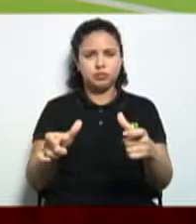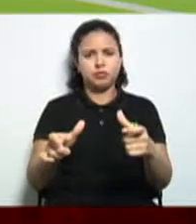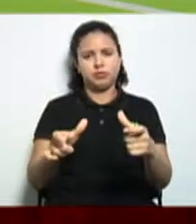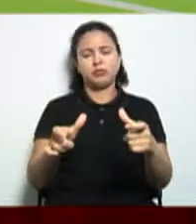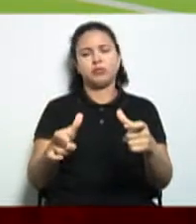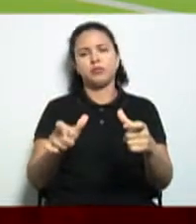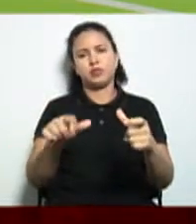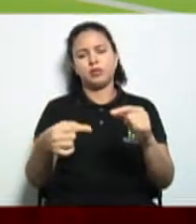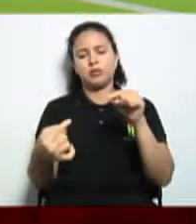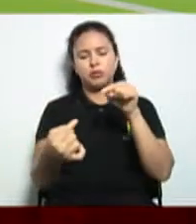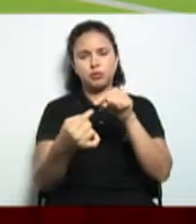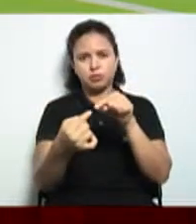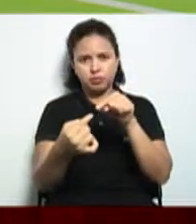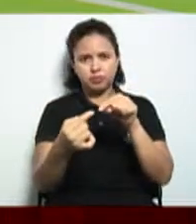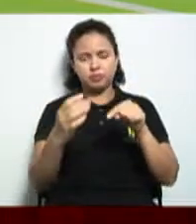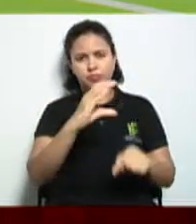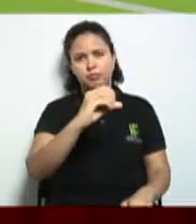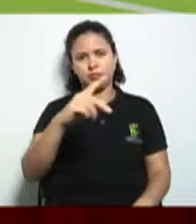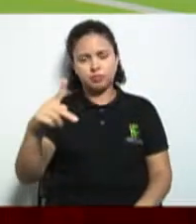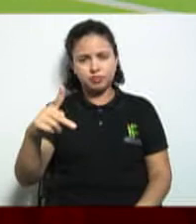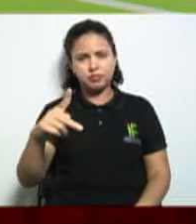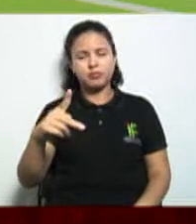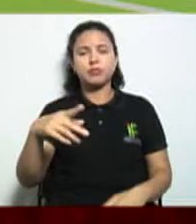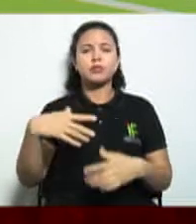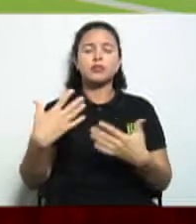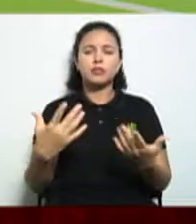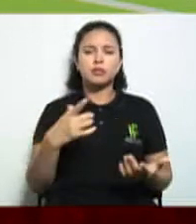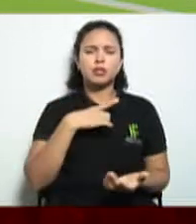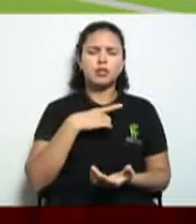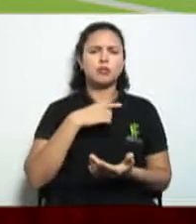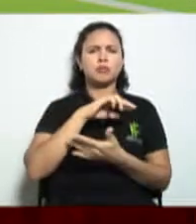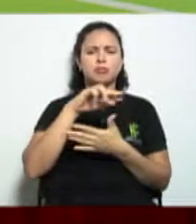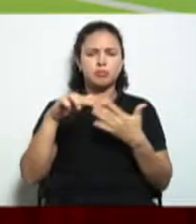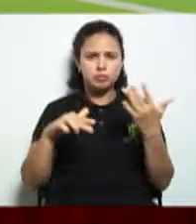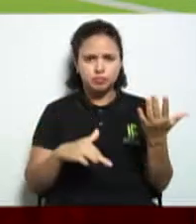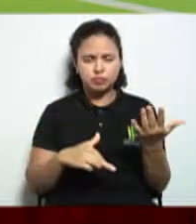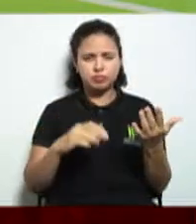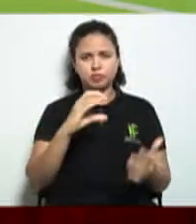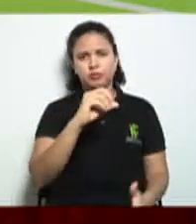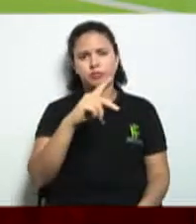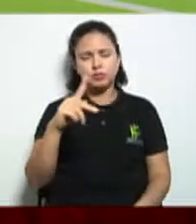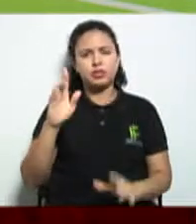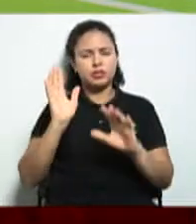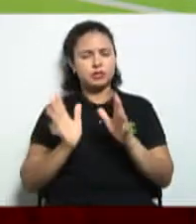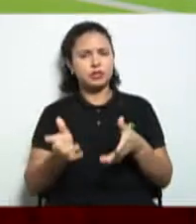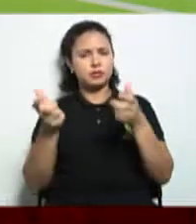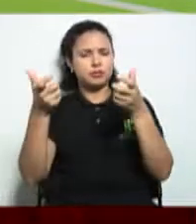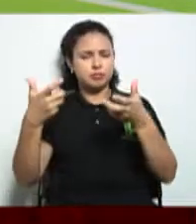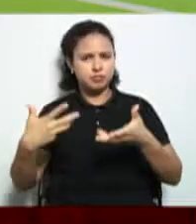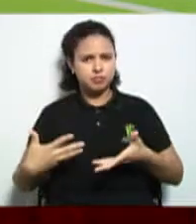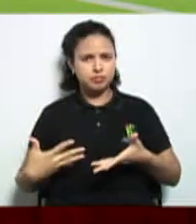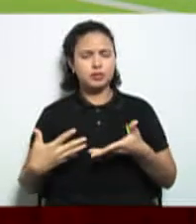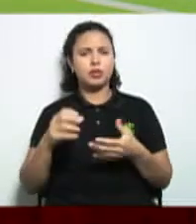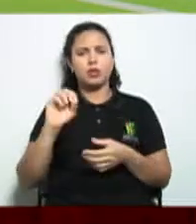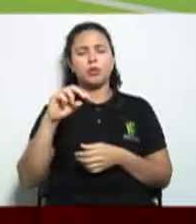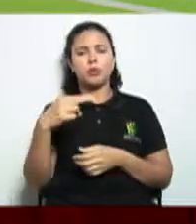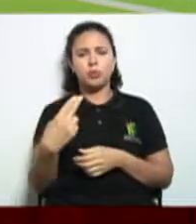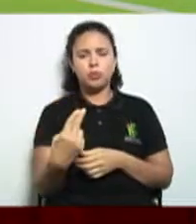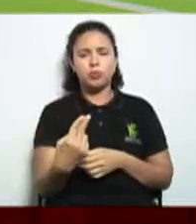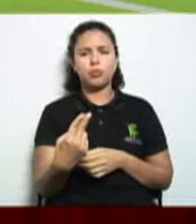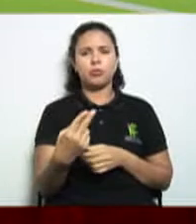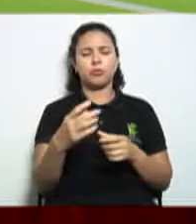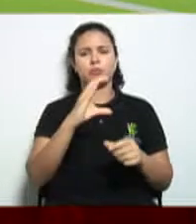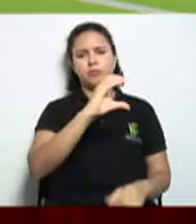Então, ou uma cooperativa, dentre todas aquelas que a gente comentou aqui na nossa primeira aula e nas outras aulas também, né? Ou